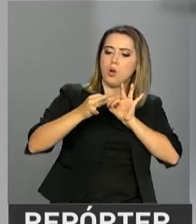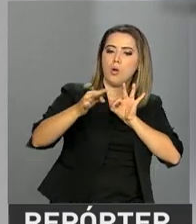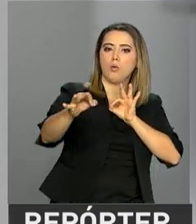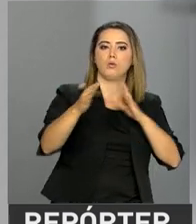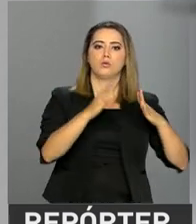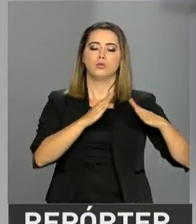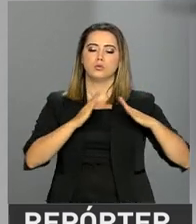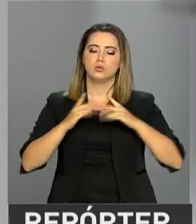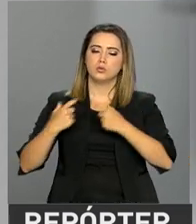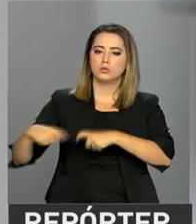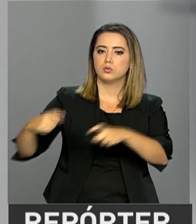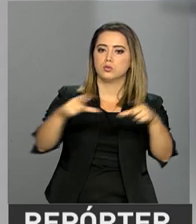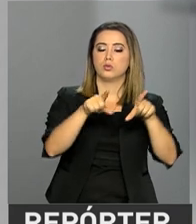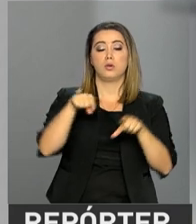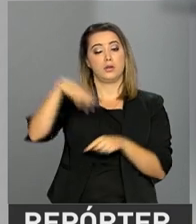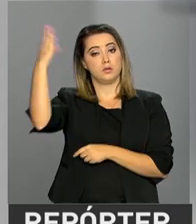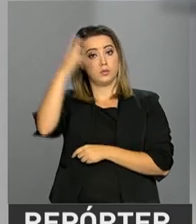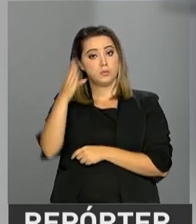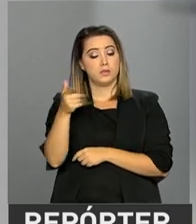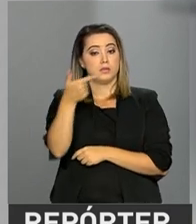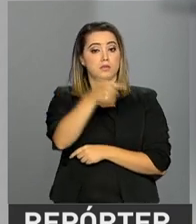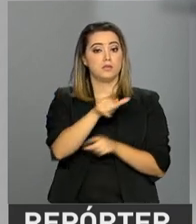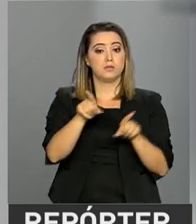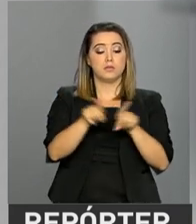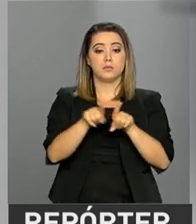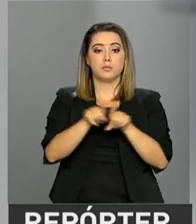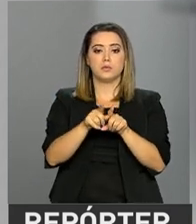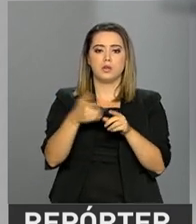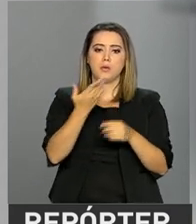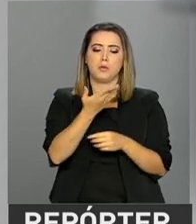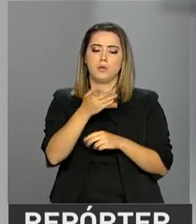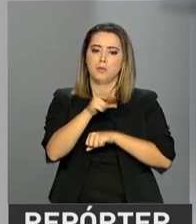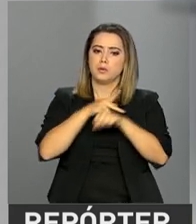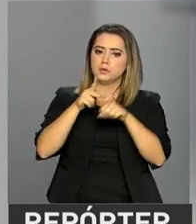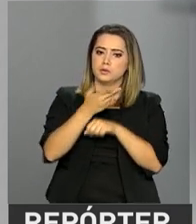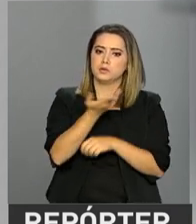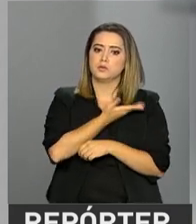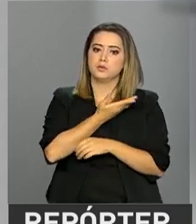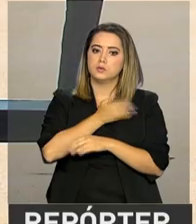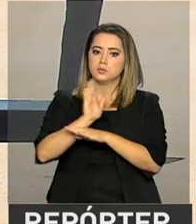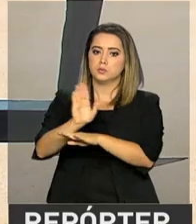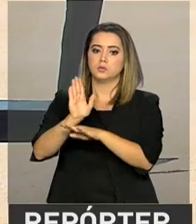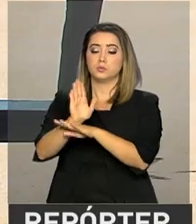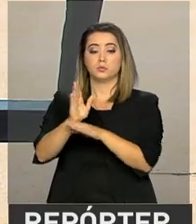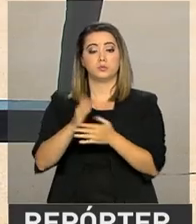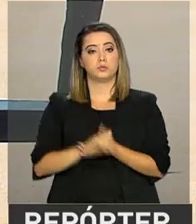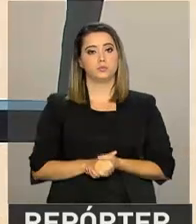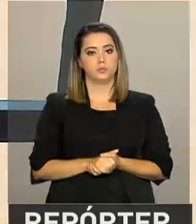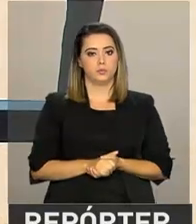tanto no brasil quanto em cooperação com países amigos levando ajuda humanitária